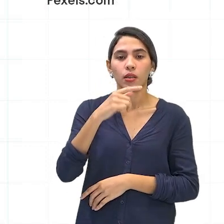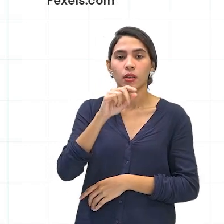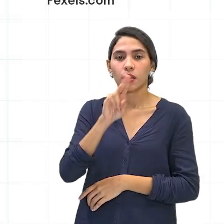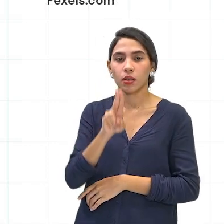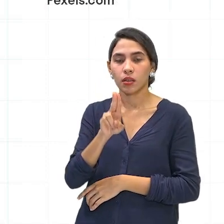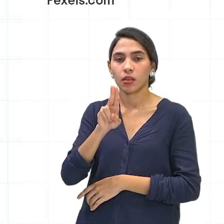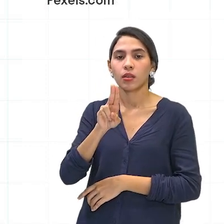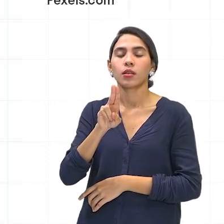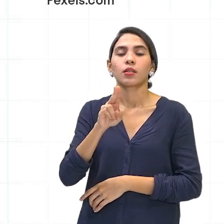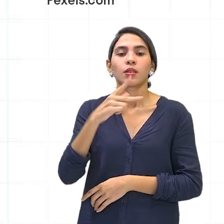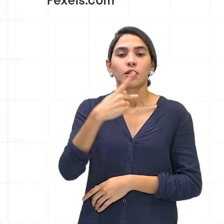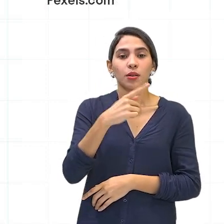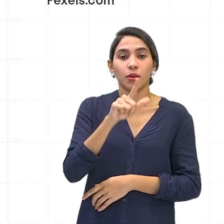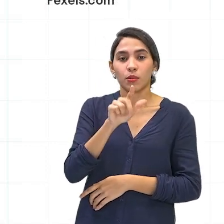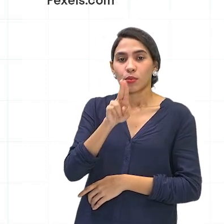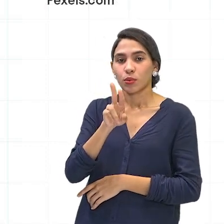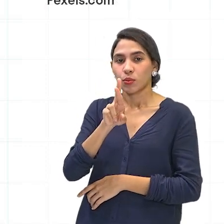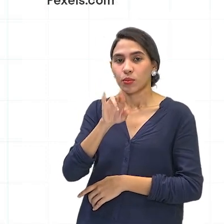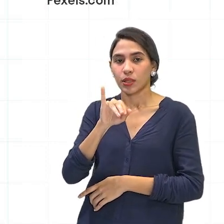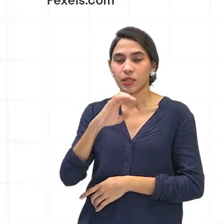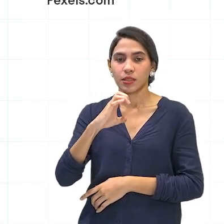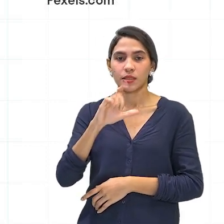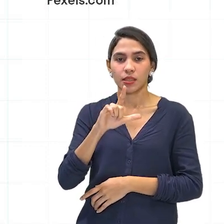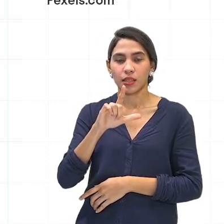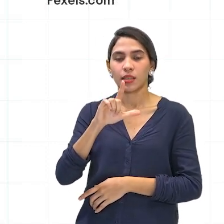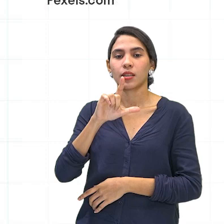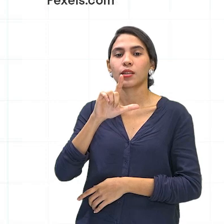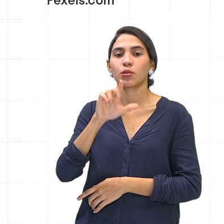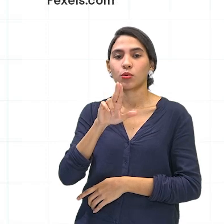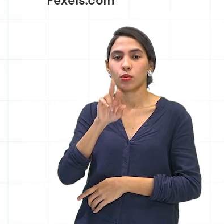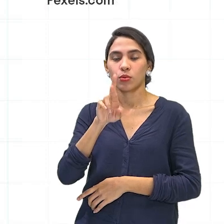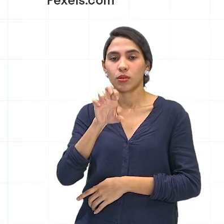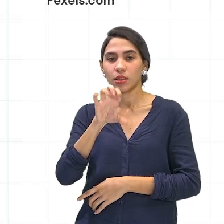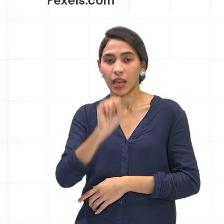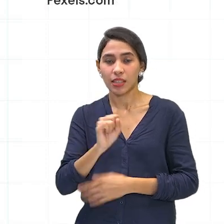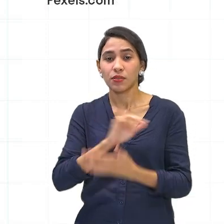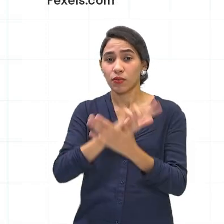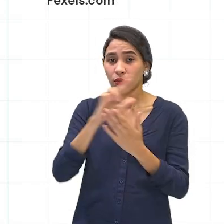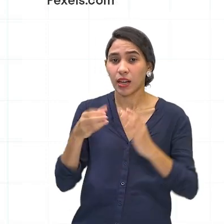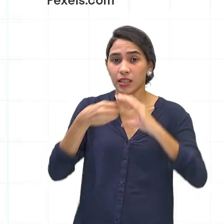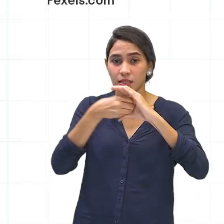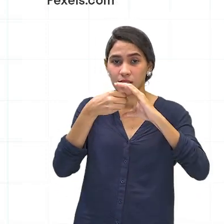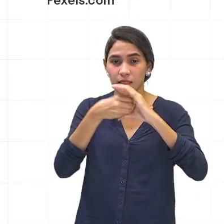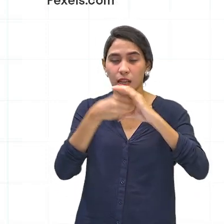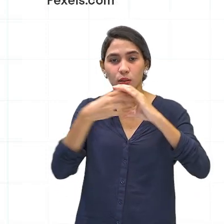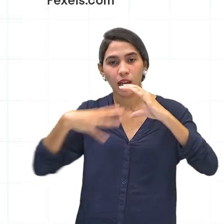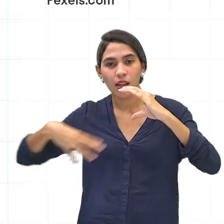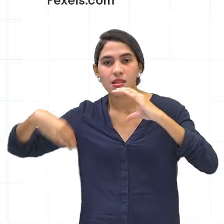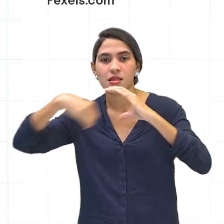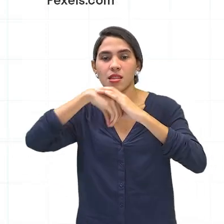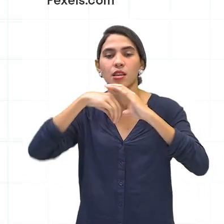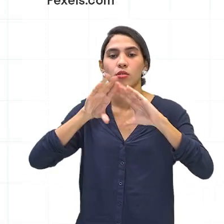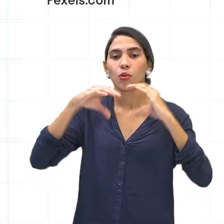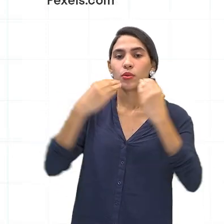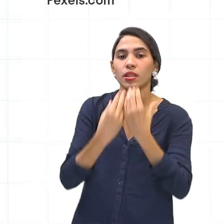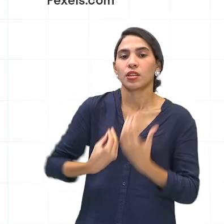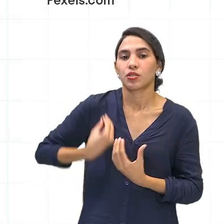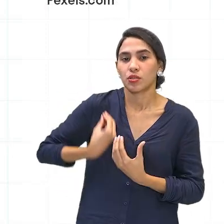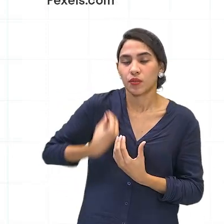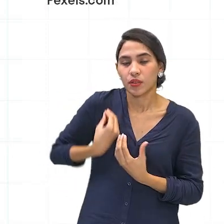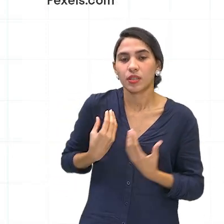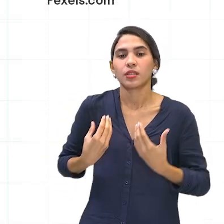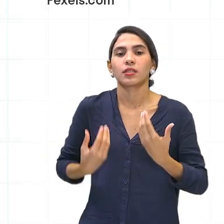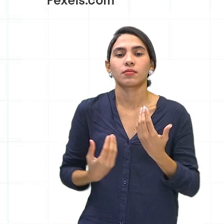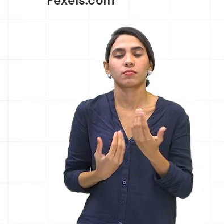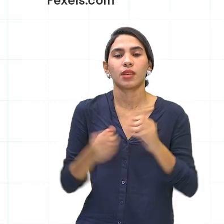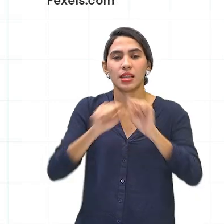pluricelulares, São formados por várias células que compõem aí o corpo desses organismos. Vão compor aí os órgãos,